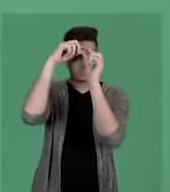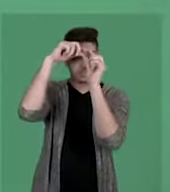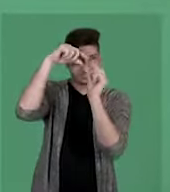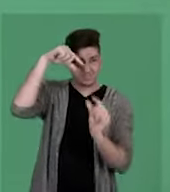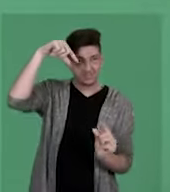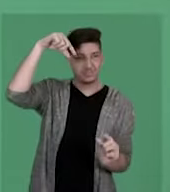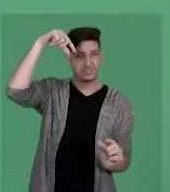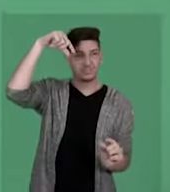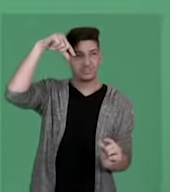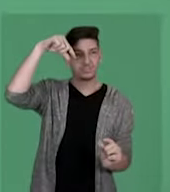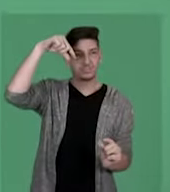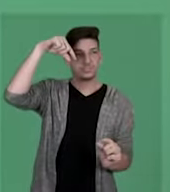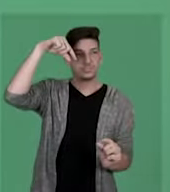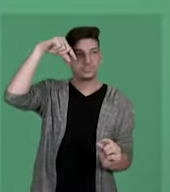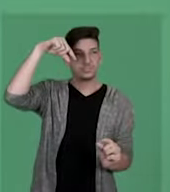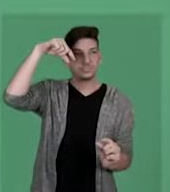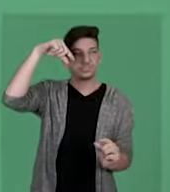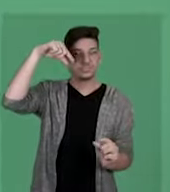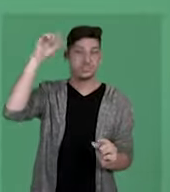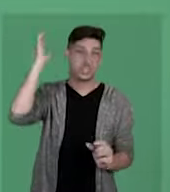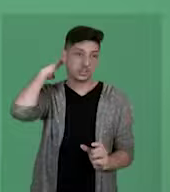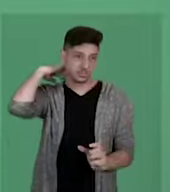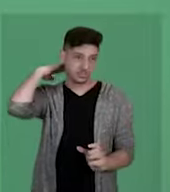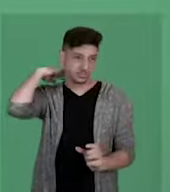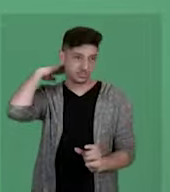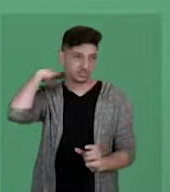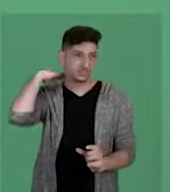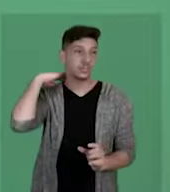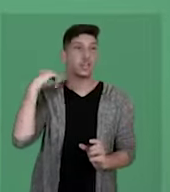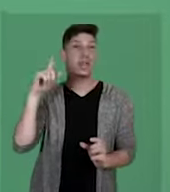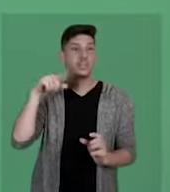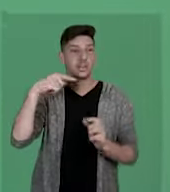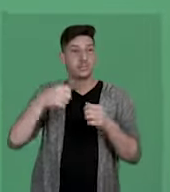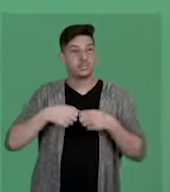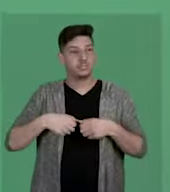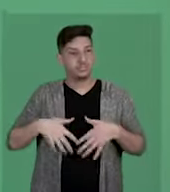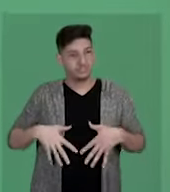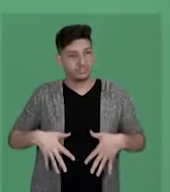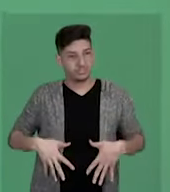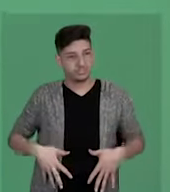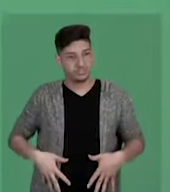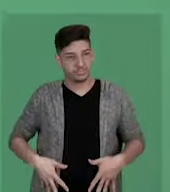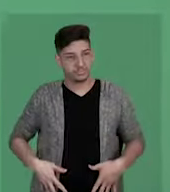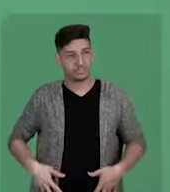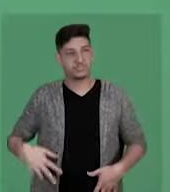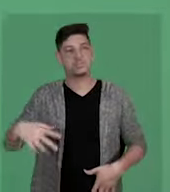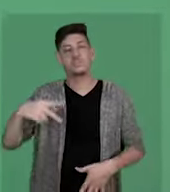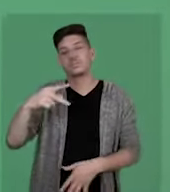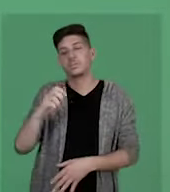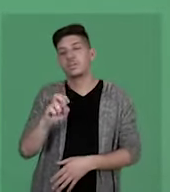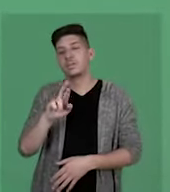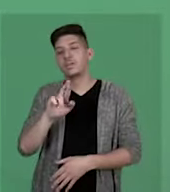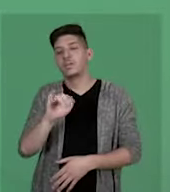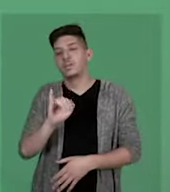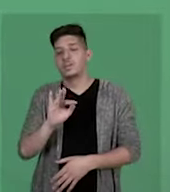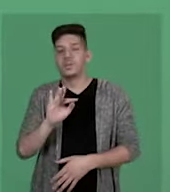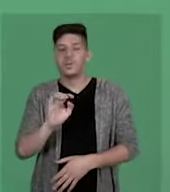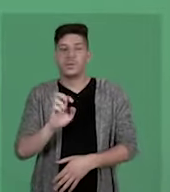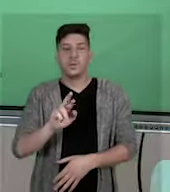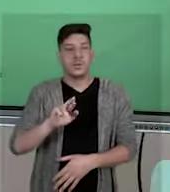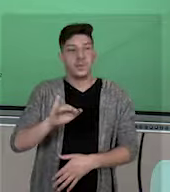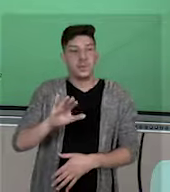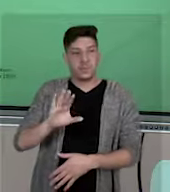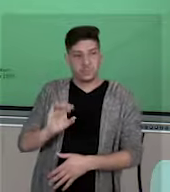lá dentro da nossa coluna vertebral. E, a partir deles, o sistema nervoso periférico, que são os nervos e gânglios ali espalhados no